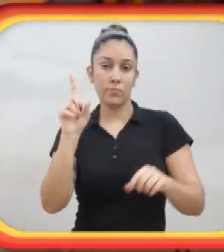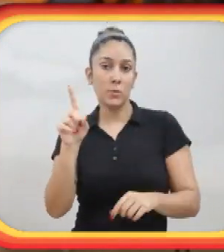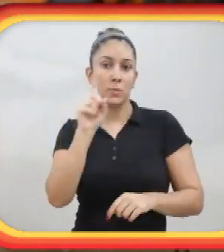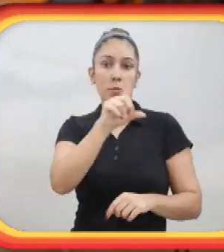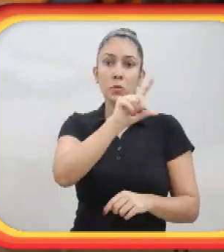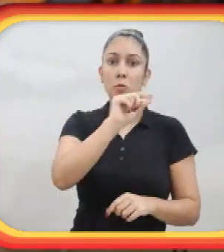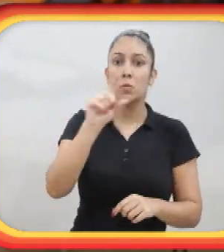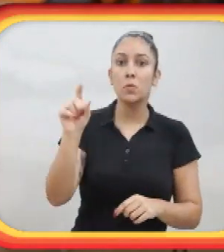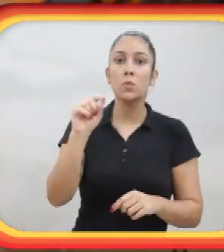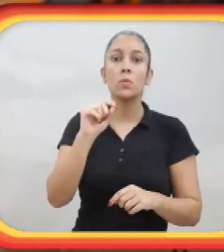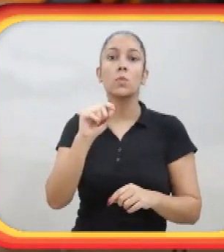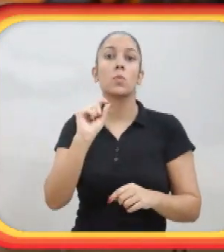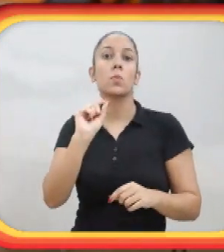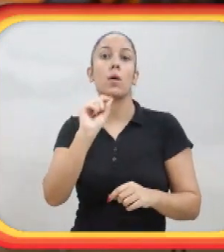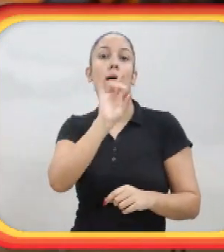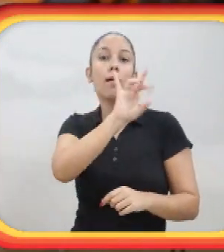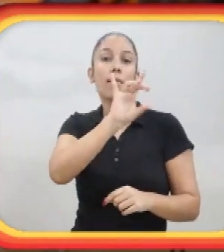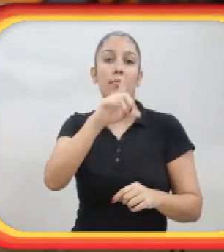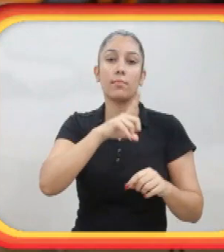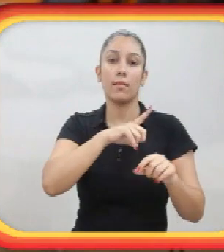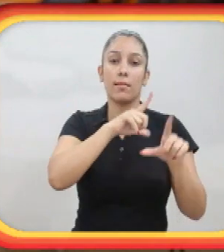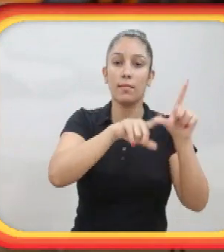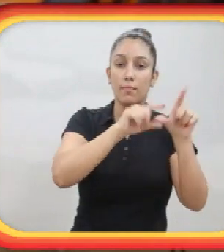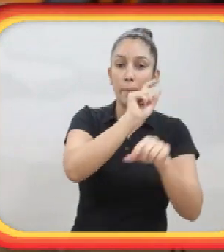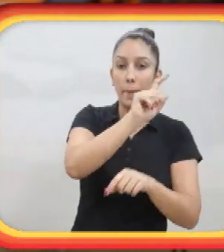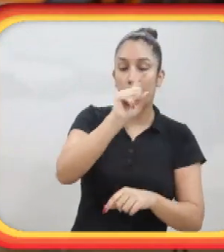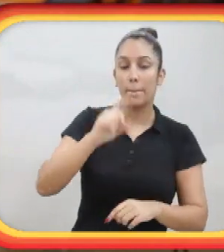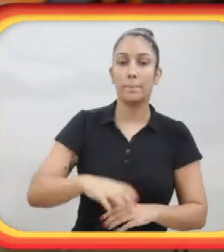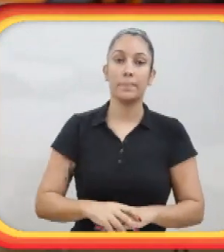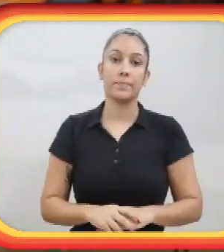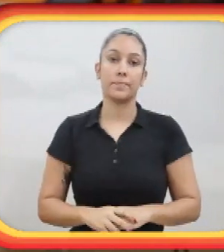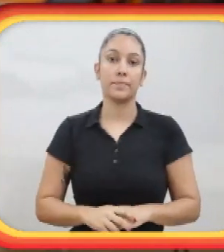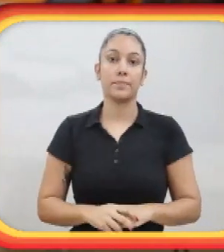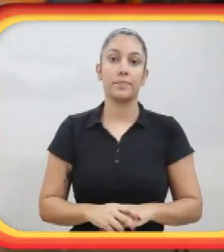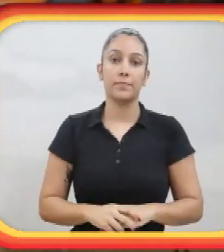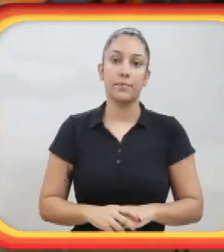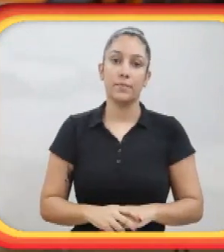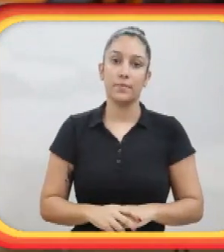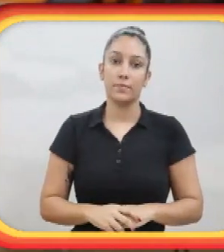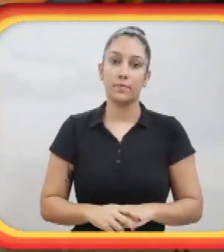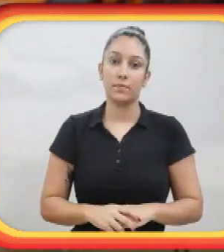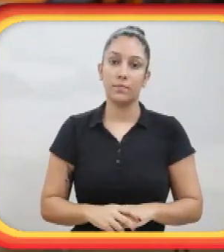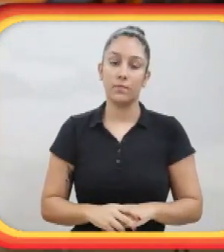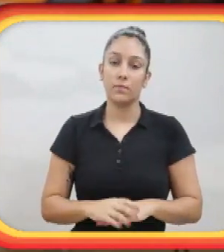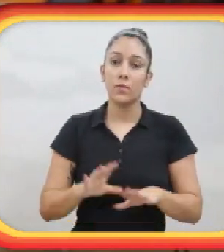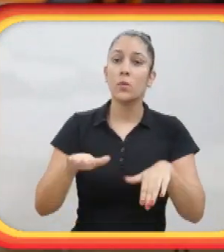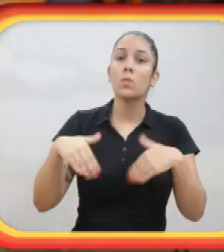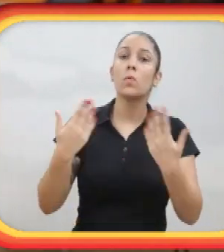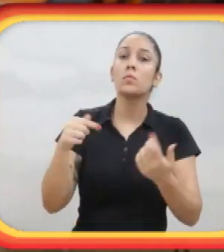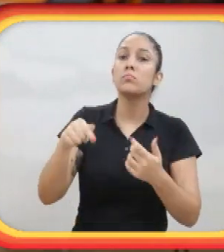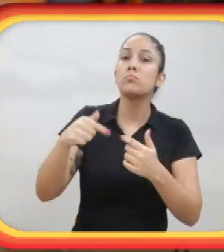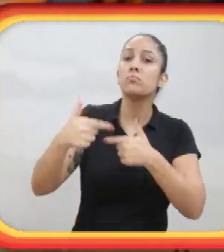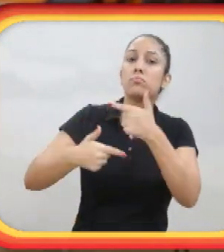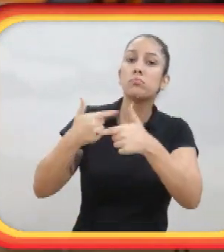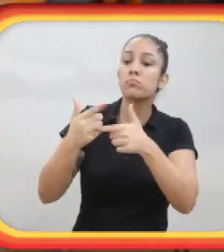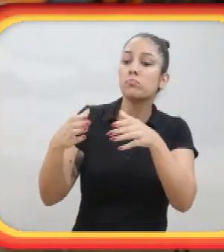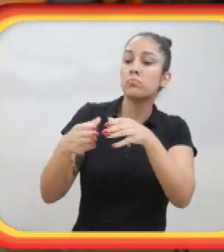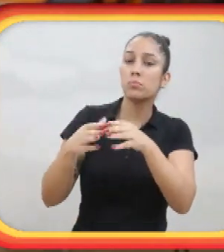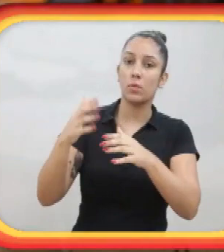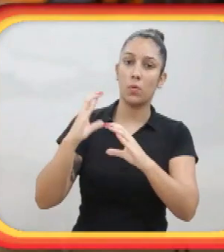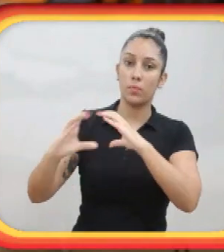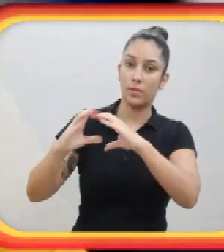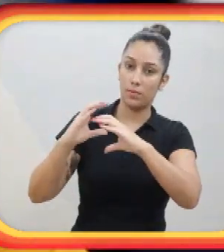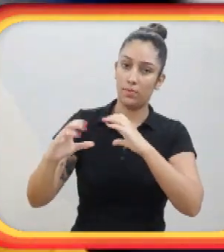né, que é o mouse ocular, que a criança olha e aí a prancha vai abrindo conforme ele vai olhando para